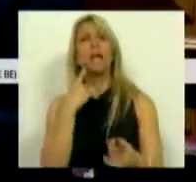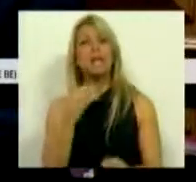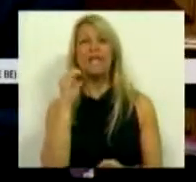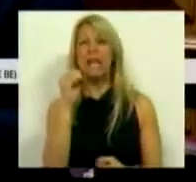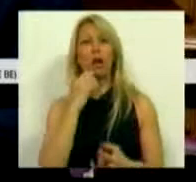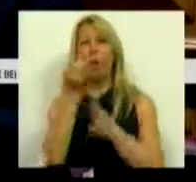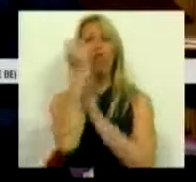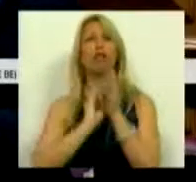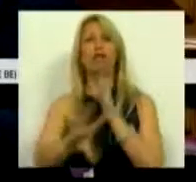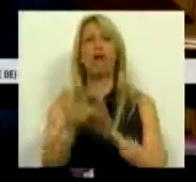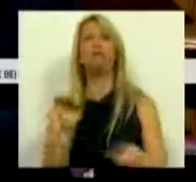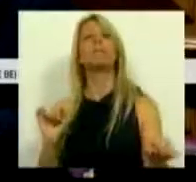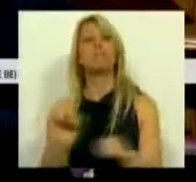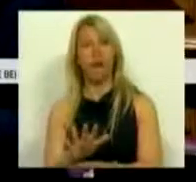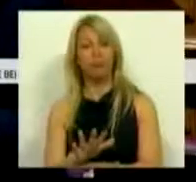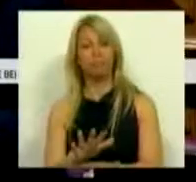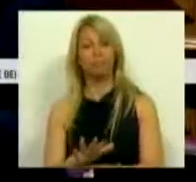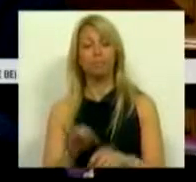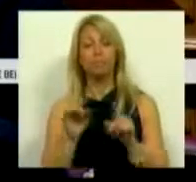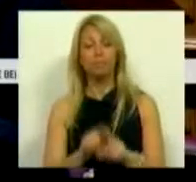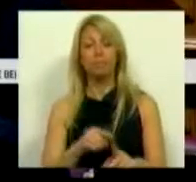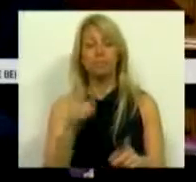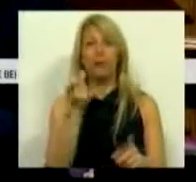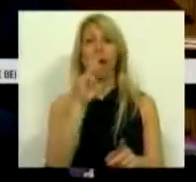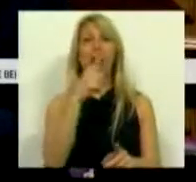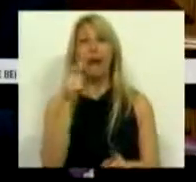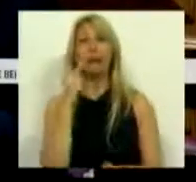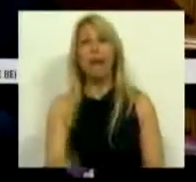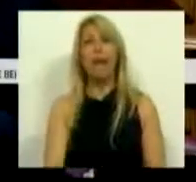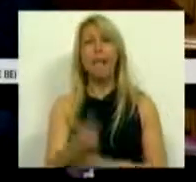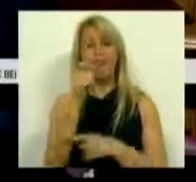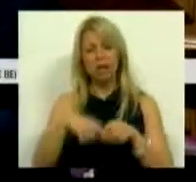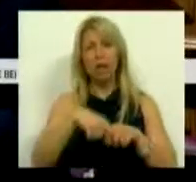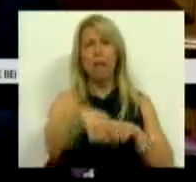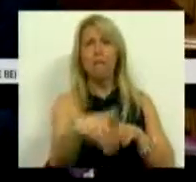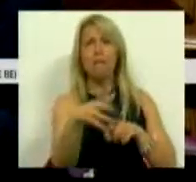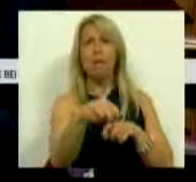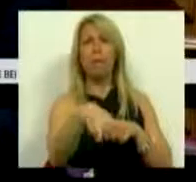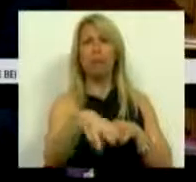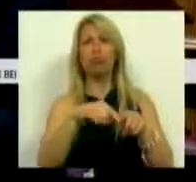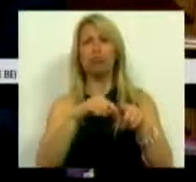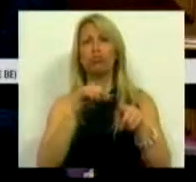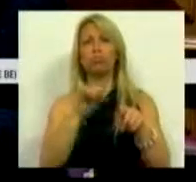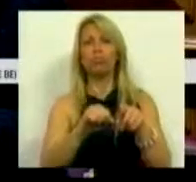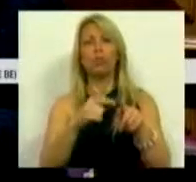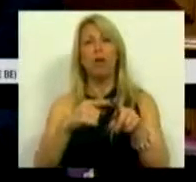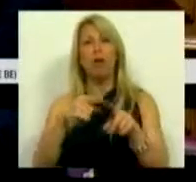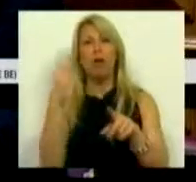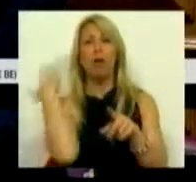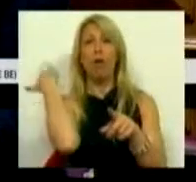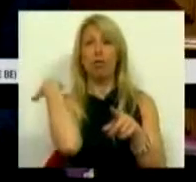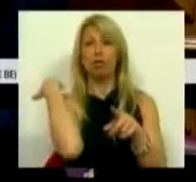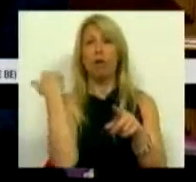mar. É uma arte de pesca praticada a menos de uma milha da costa, sujeita à mercê das